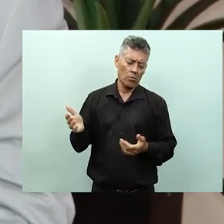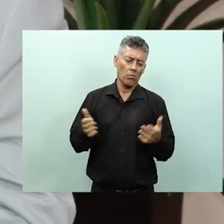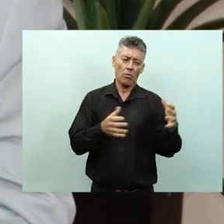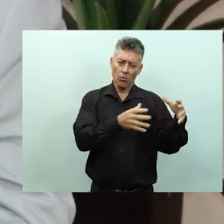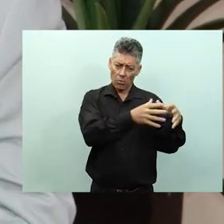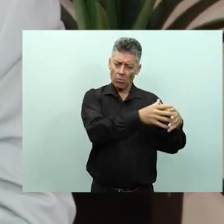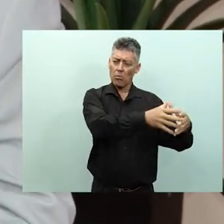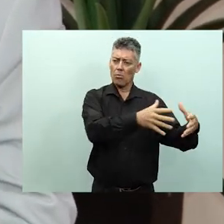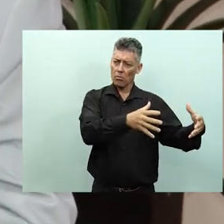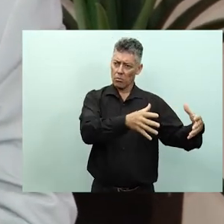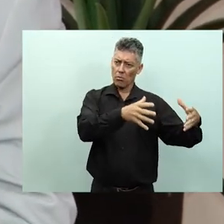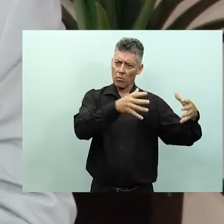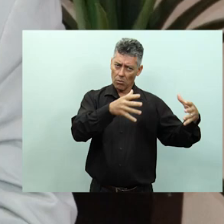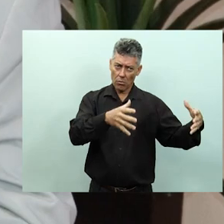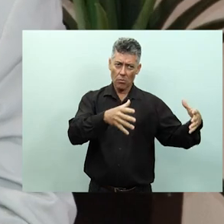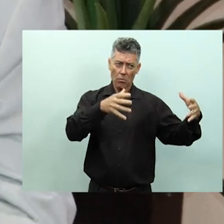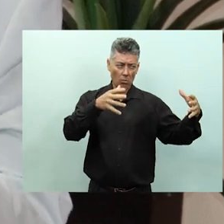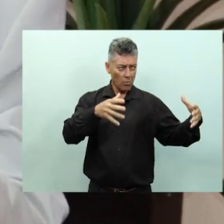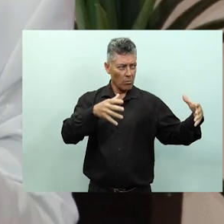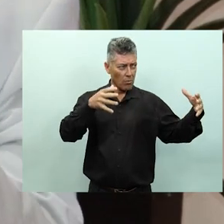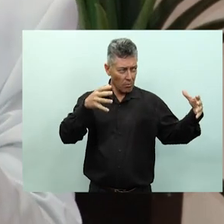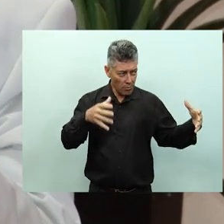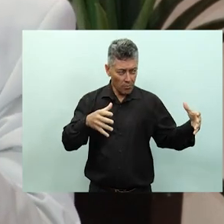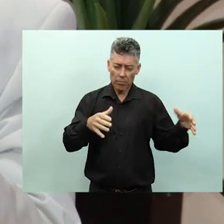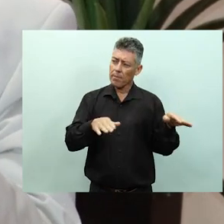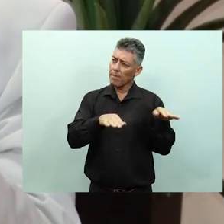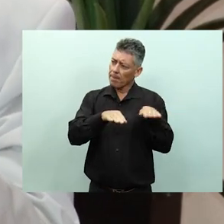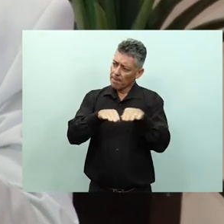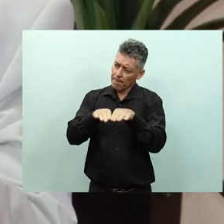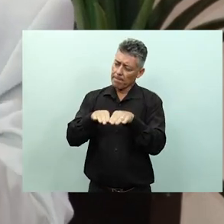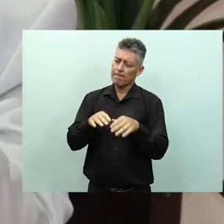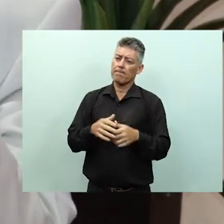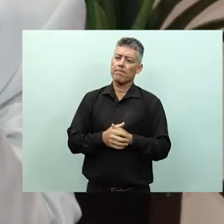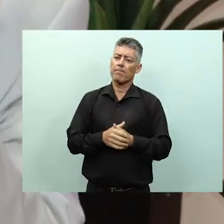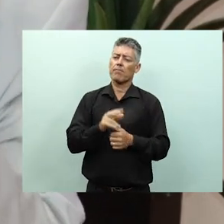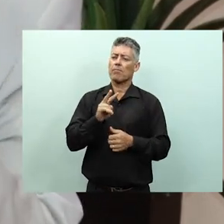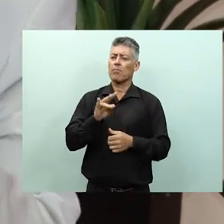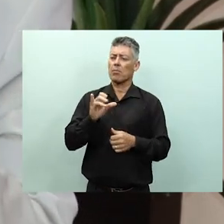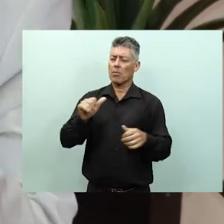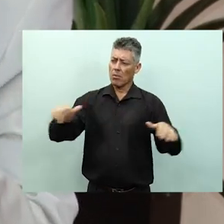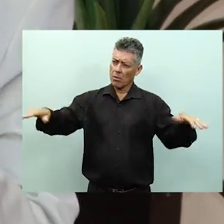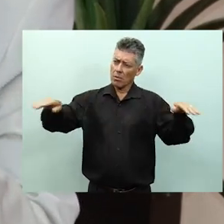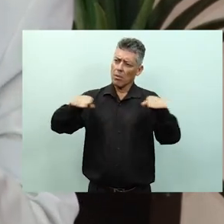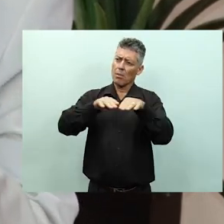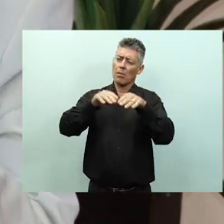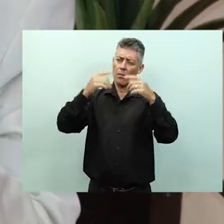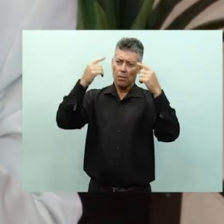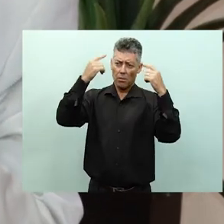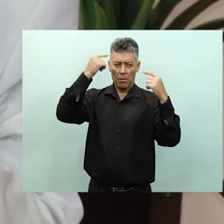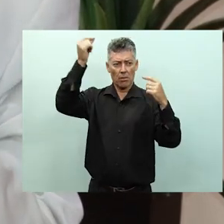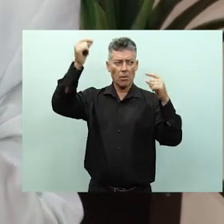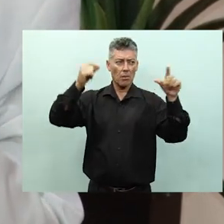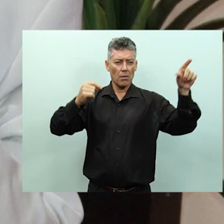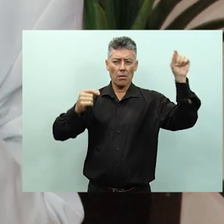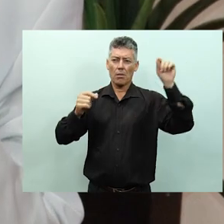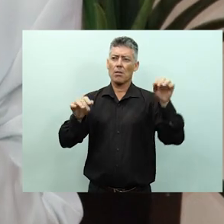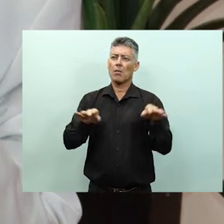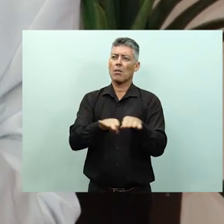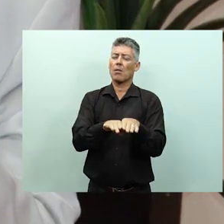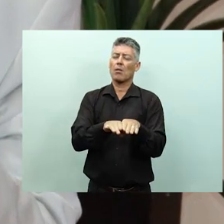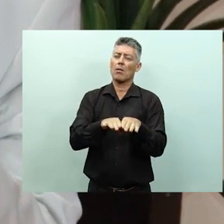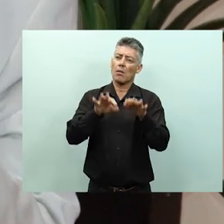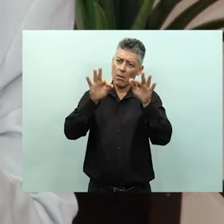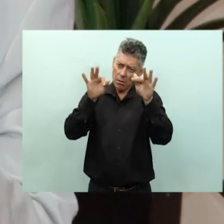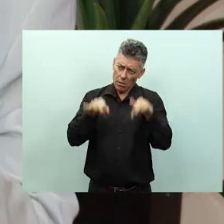campanha foi crescendo, crescendo. Empatamos, Vilma empata a eleição. E